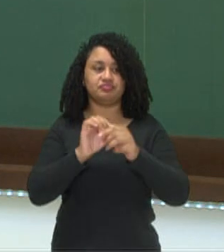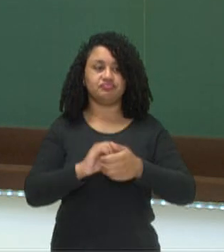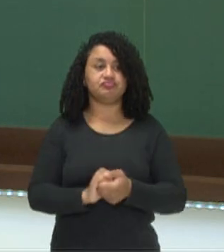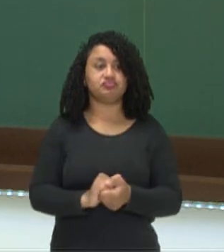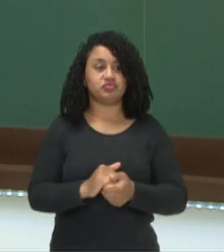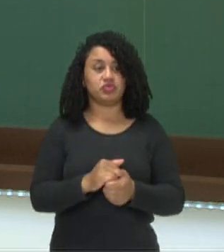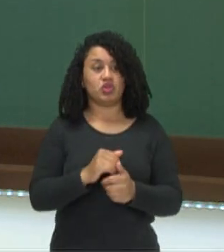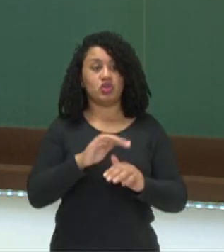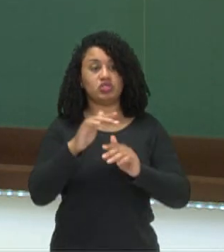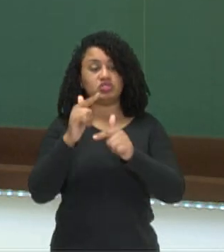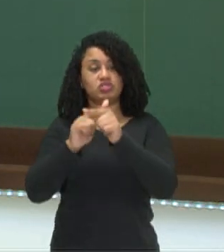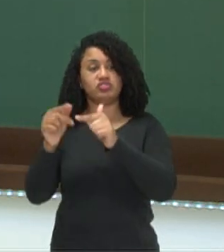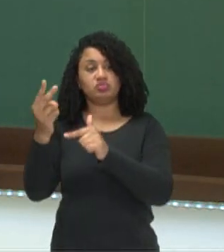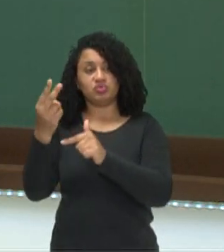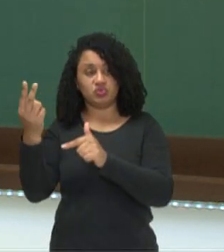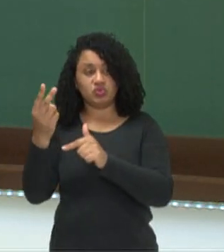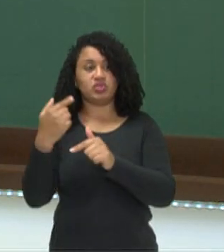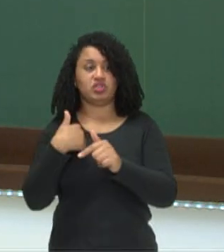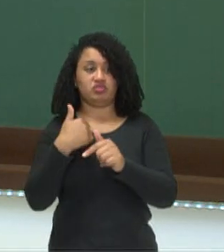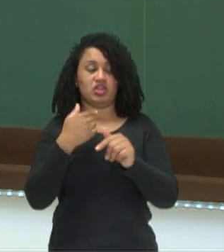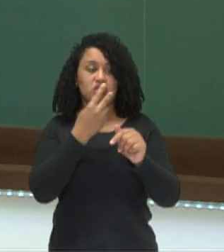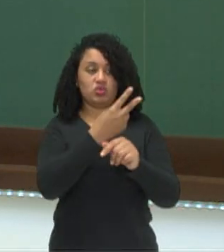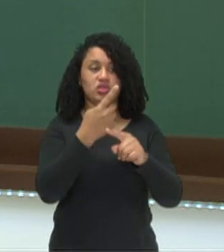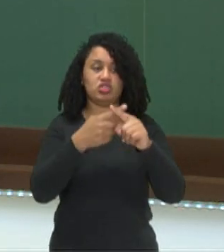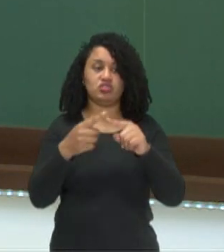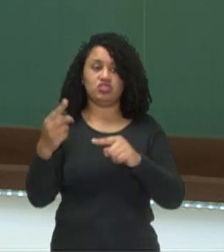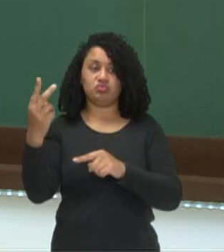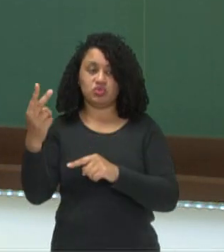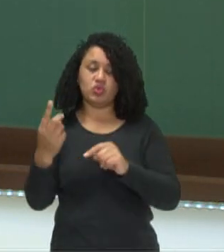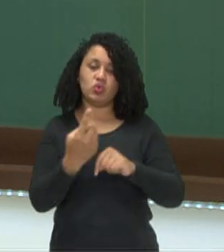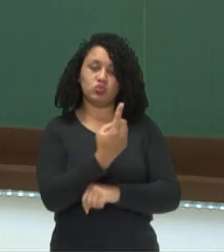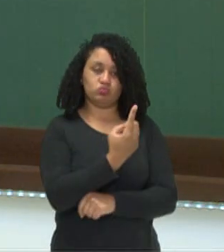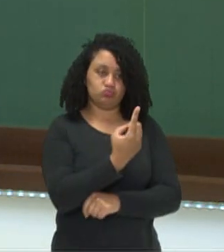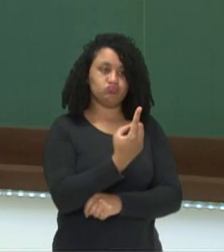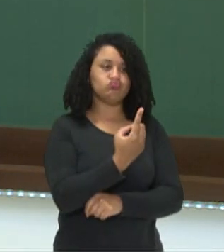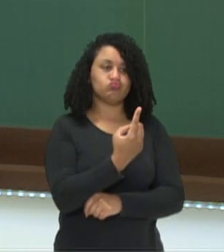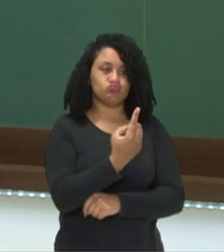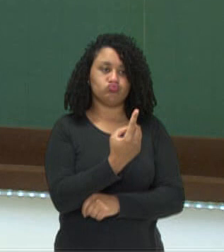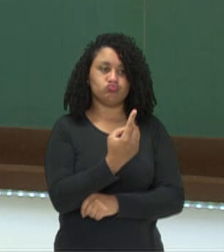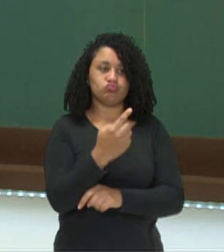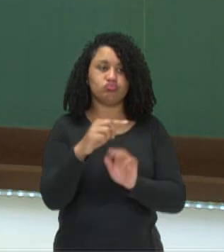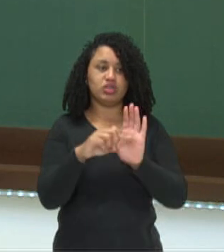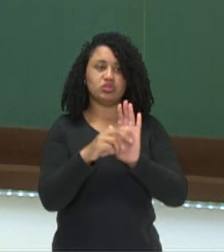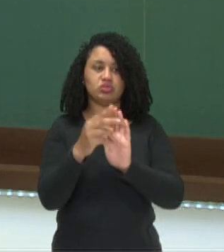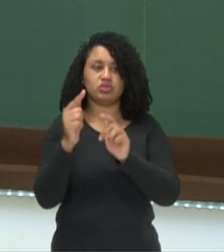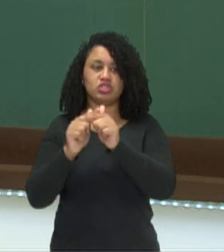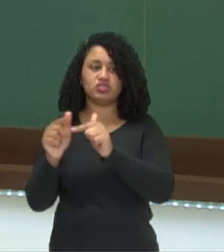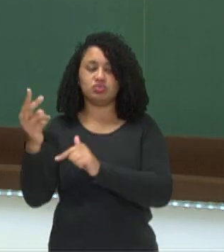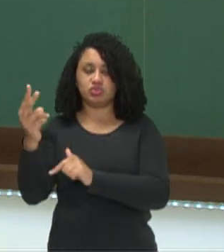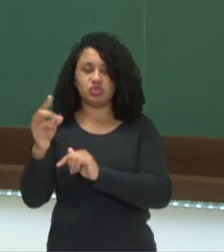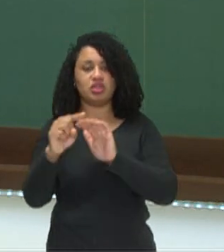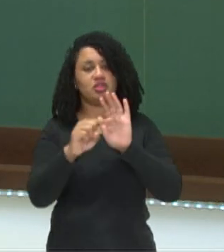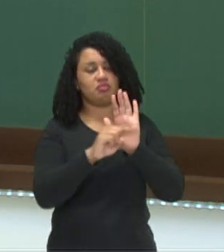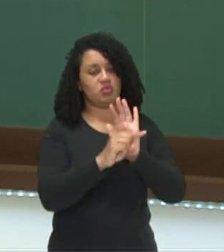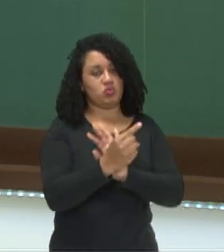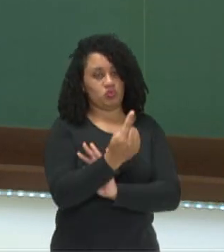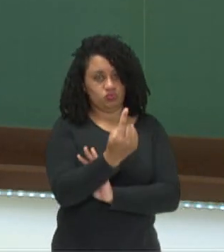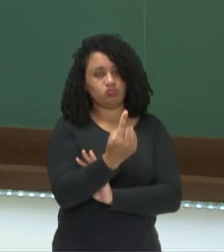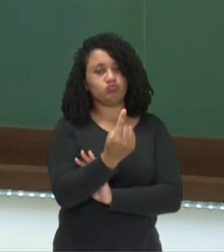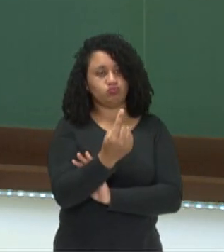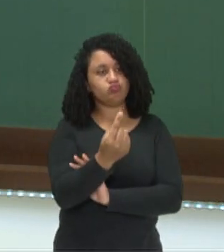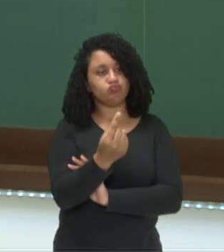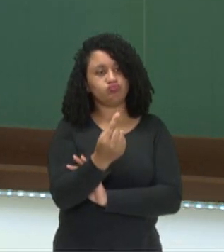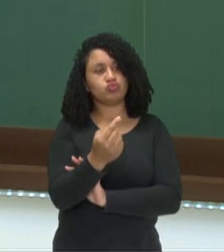lá, ó. Dividindo por 2, 2 dividido por 2, 1. Menos 2 dividido por 2, menos